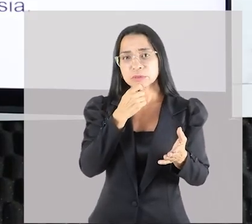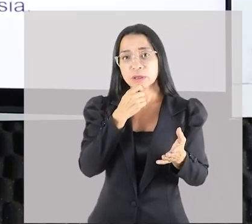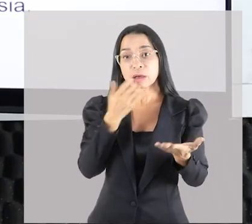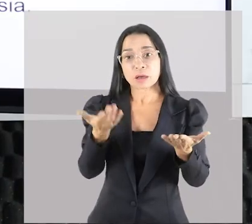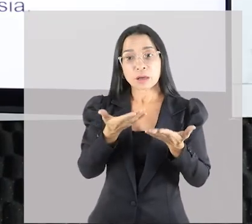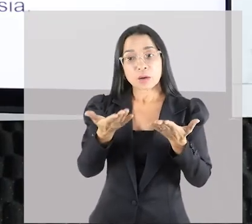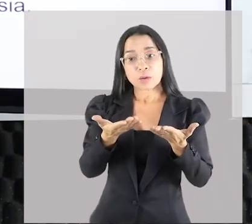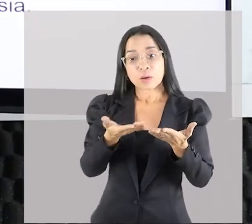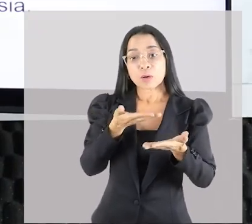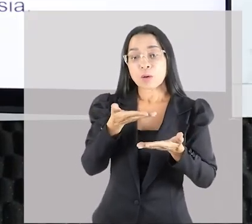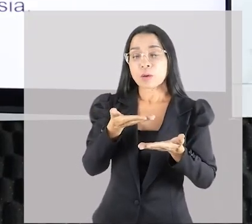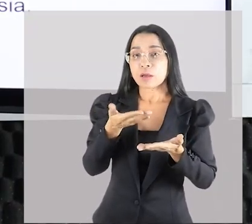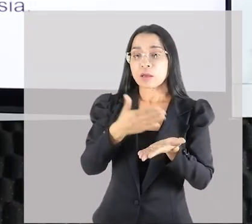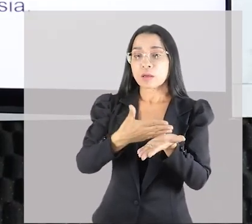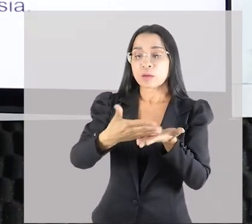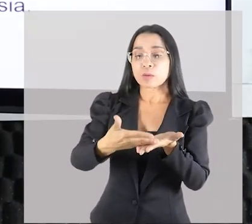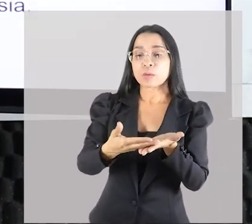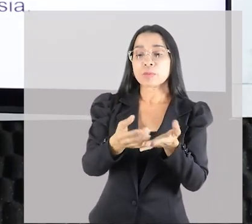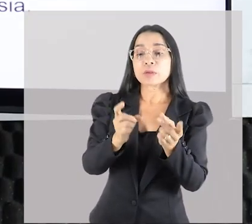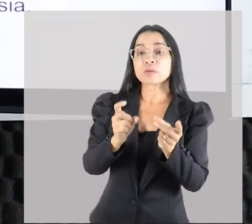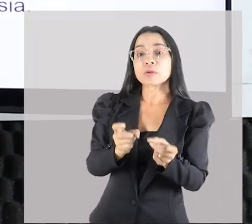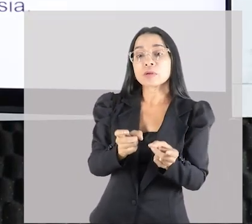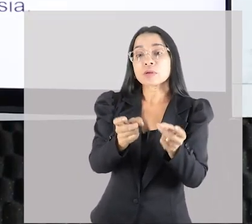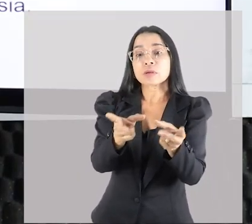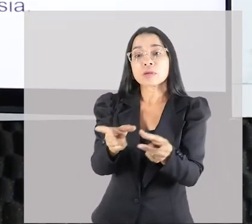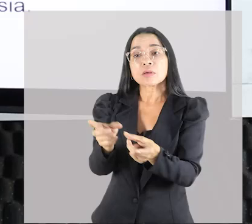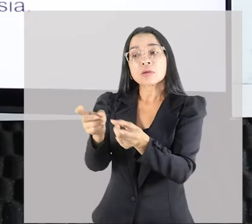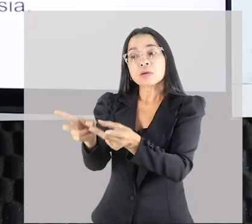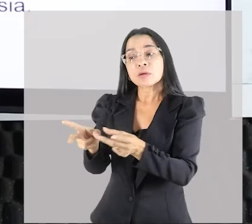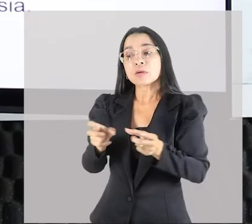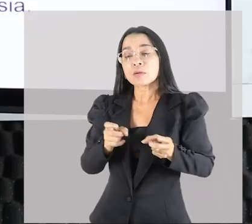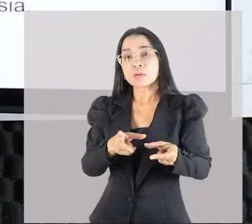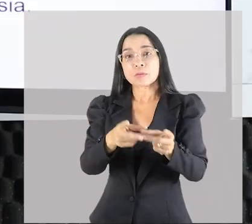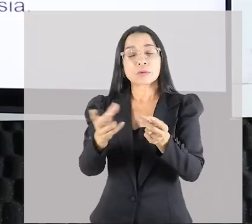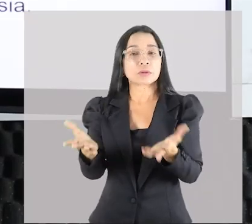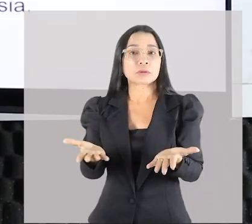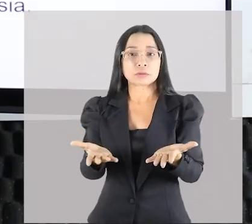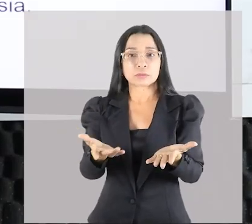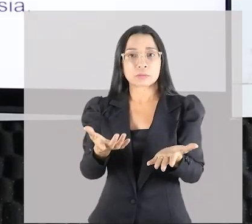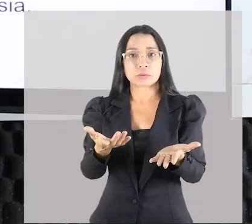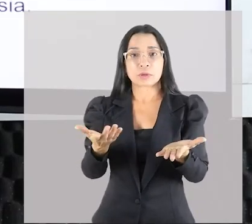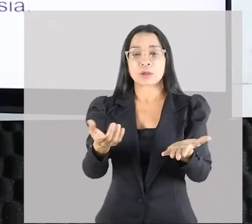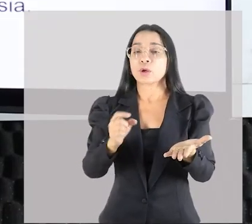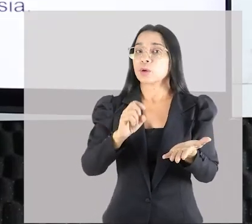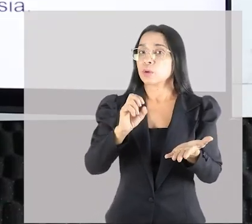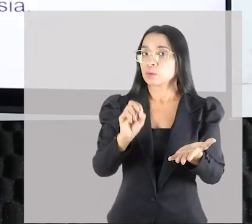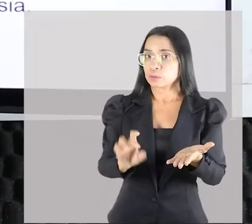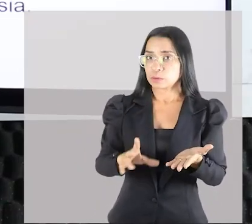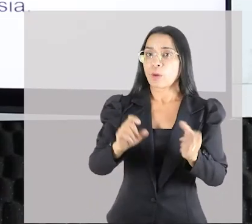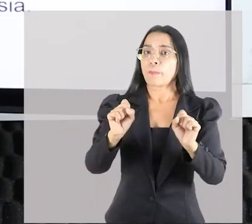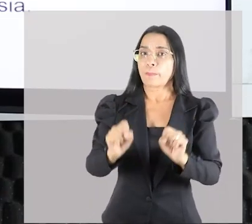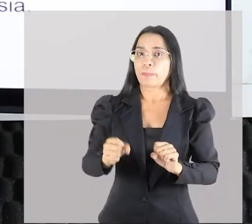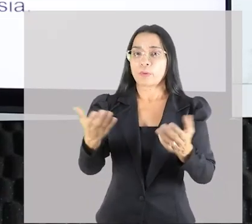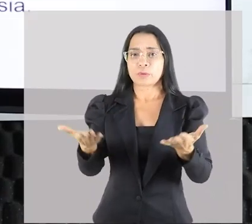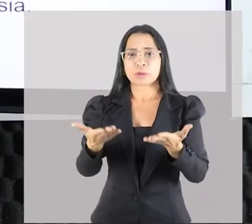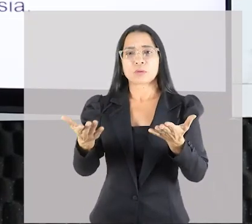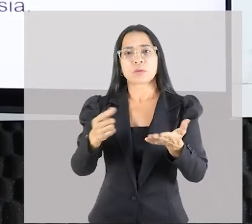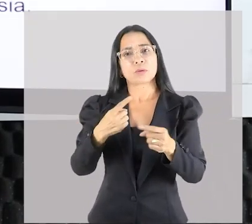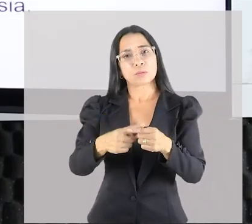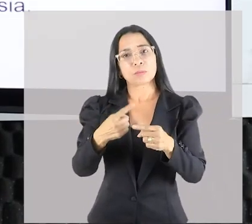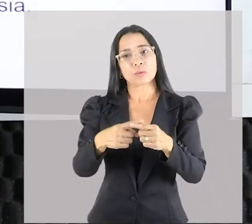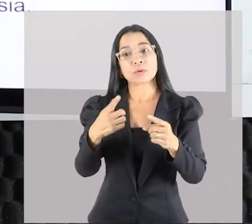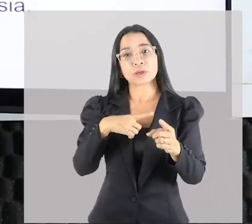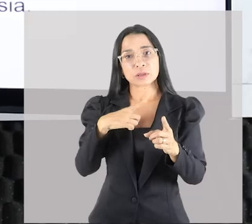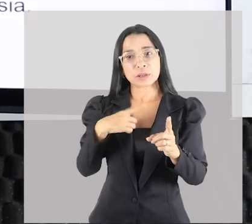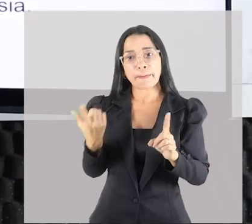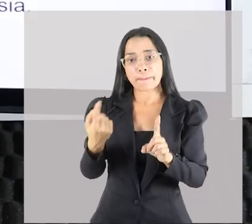comercialização, ele só é possível nesse sentido, quando você tem esse excedente agrícola, aquilo que sobra dentro do processo, de que